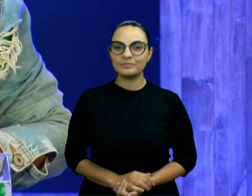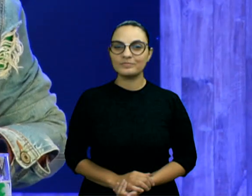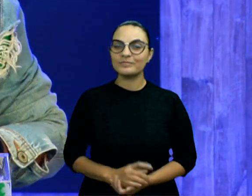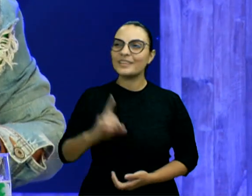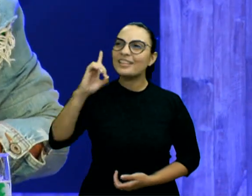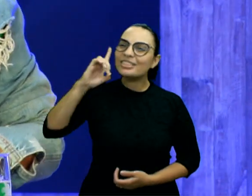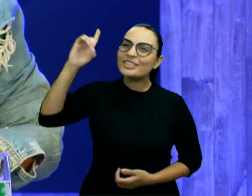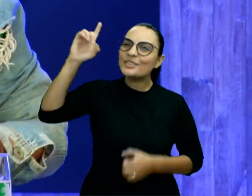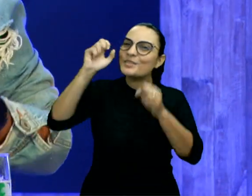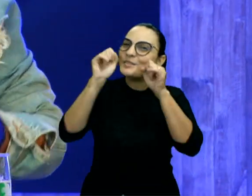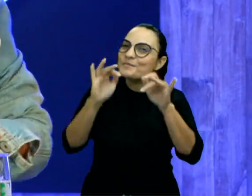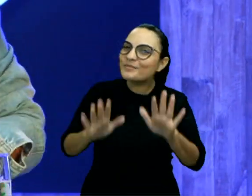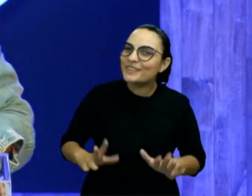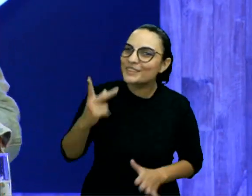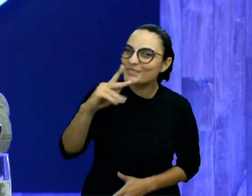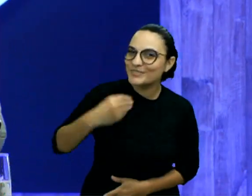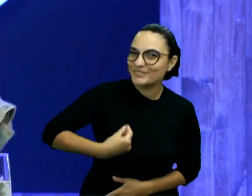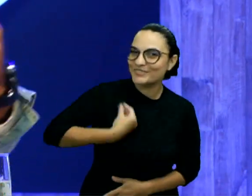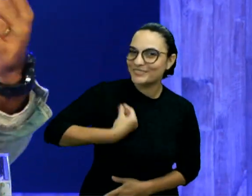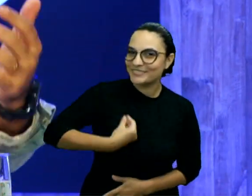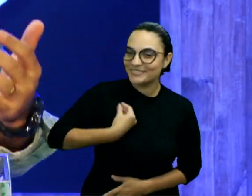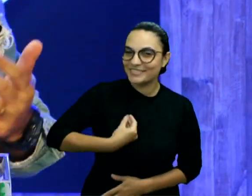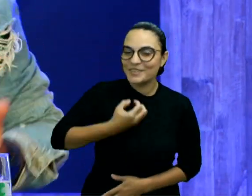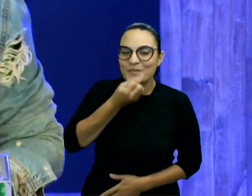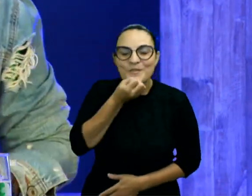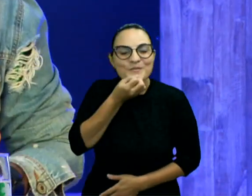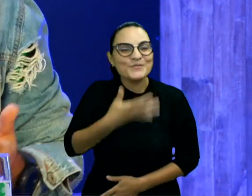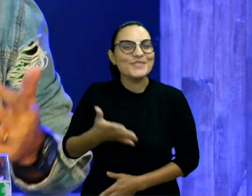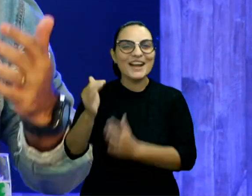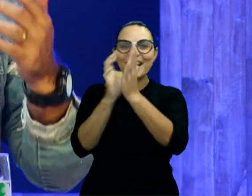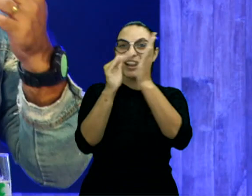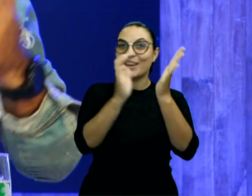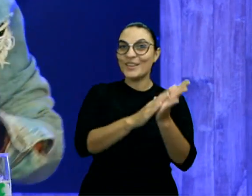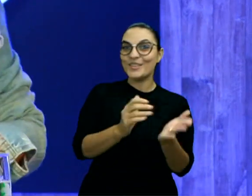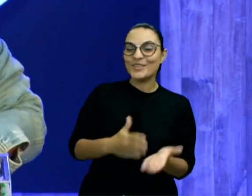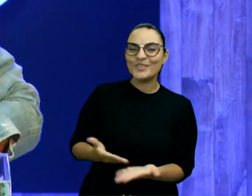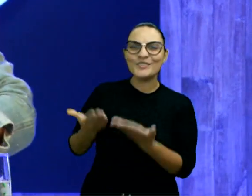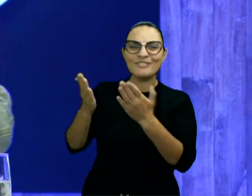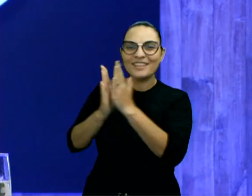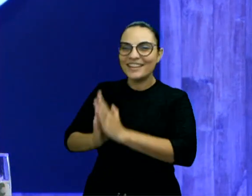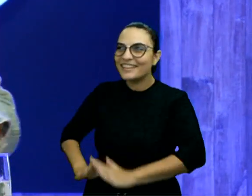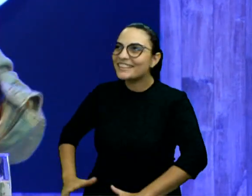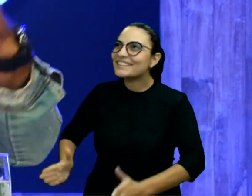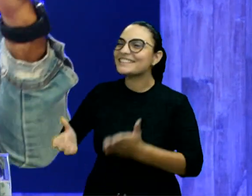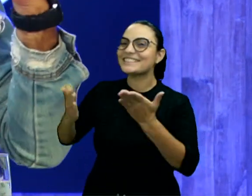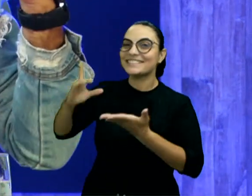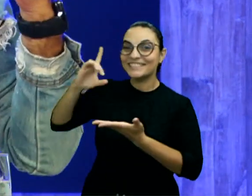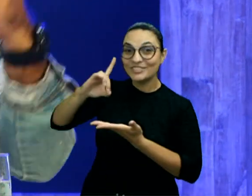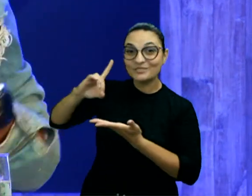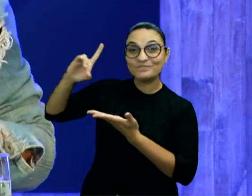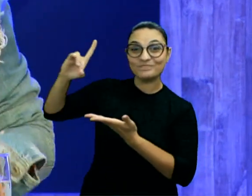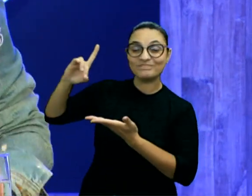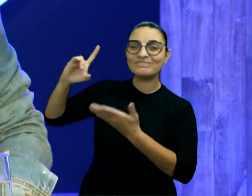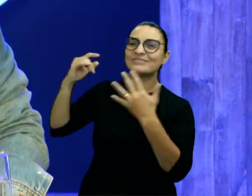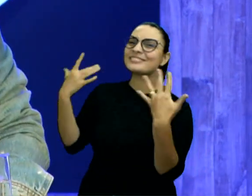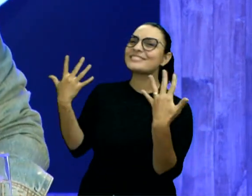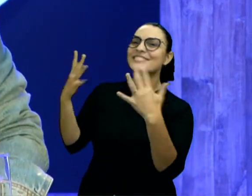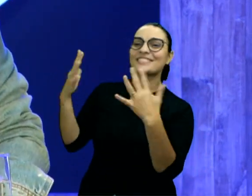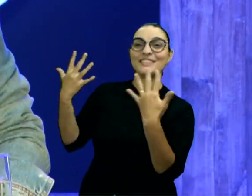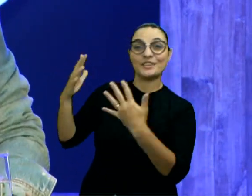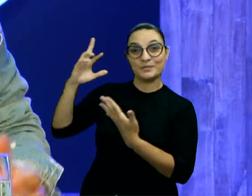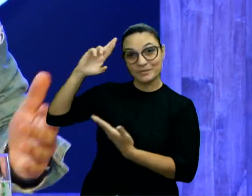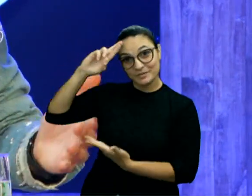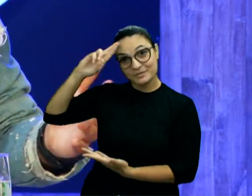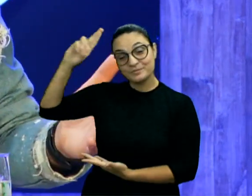Que Deus abençoe demais a sua vida, como é bom louvar, como é bom adorar o nosso Deus, como é bom celebrar ao